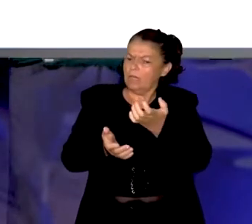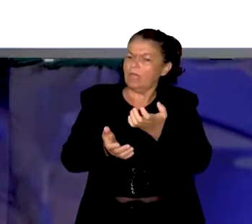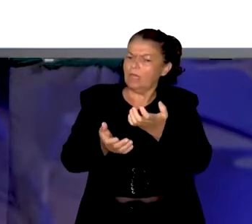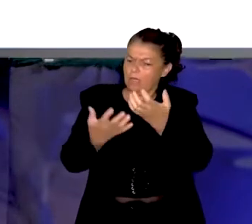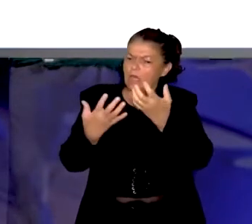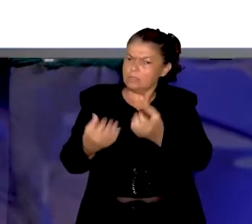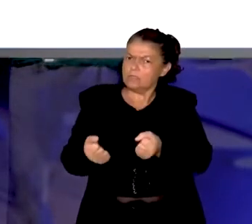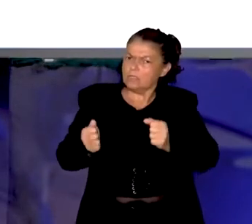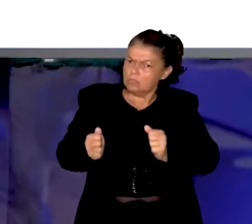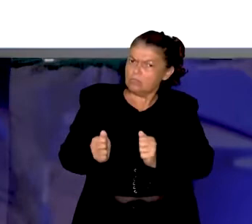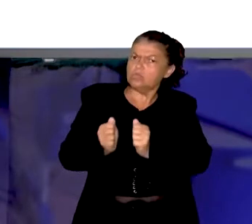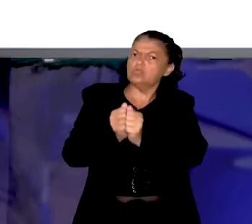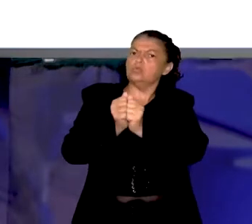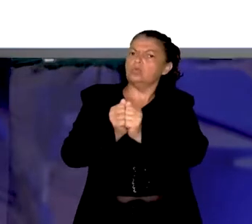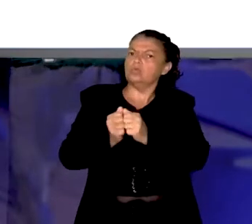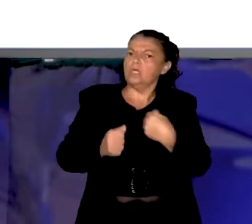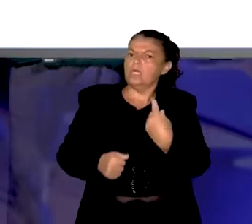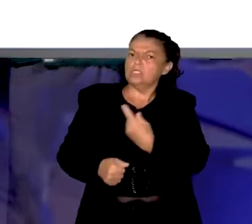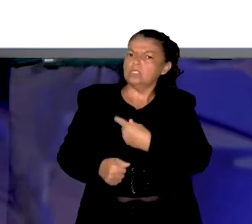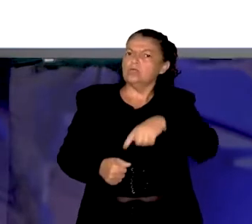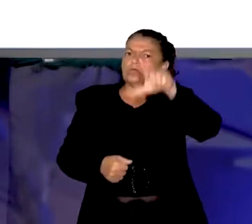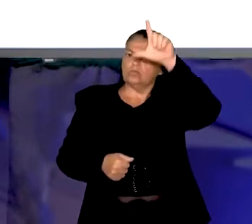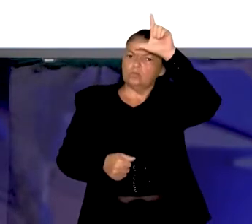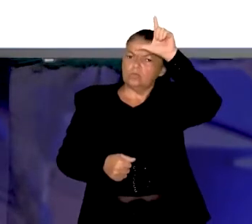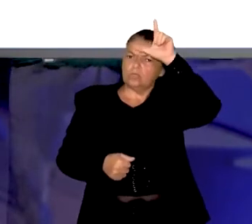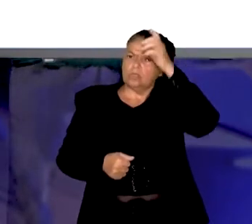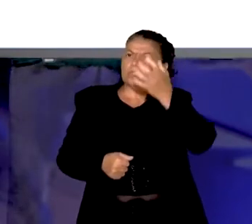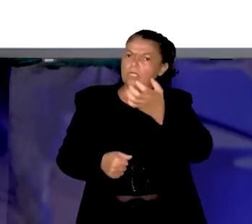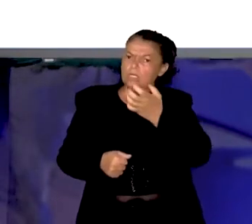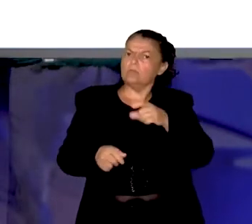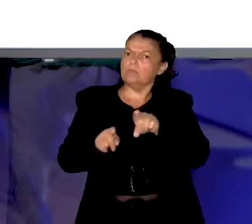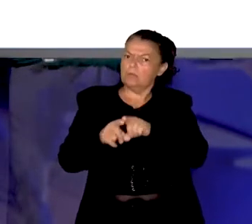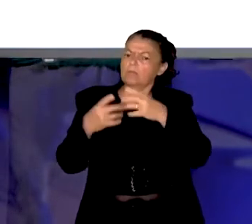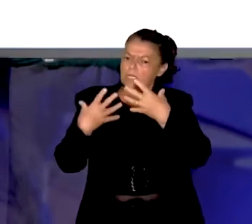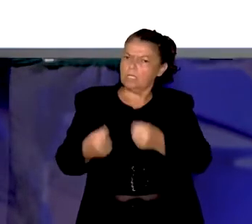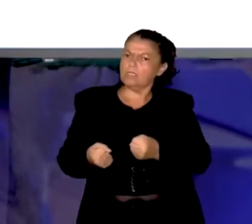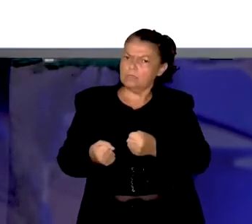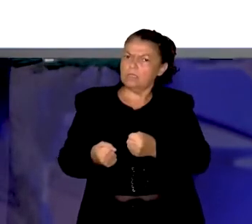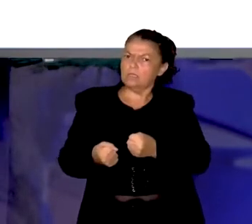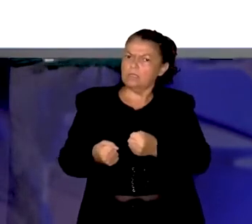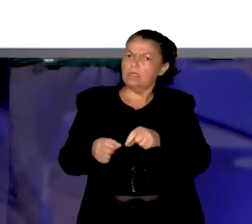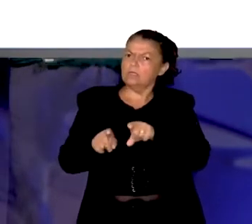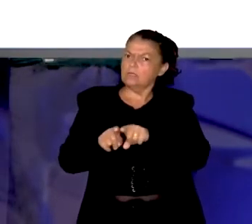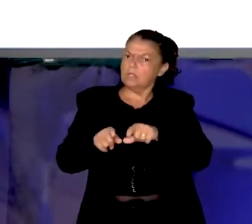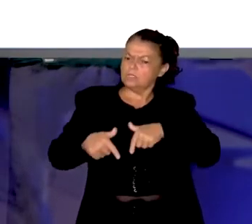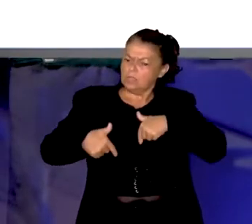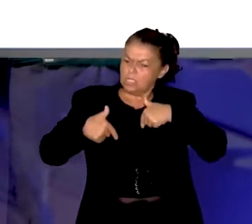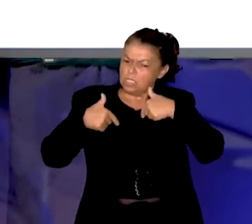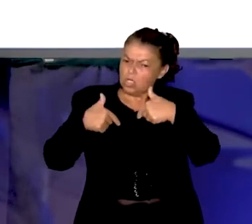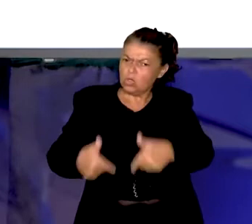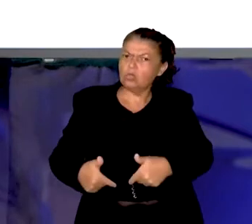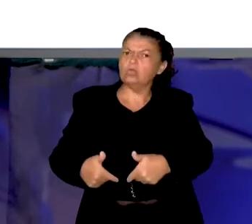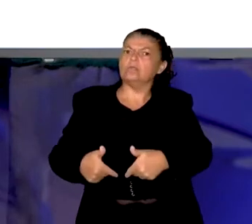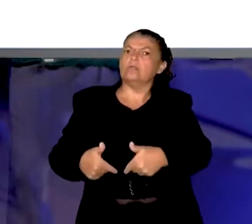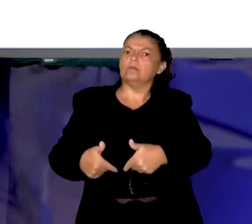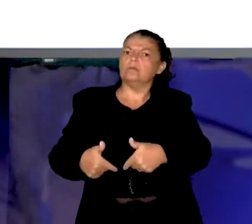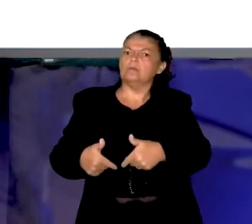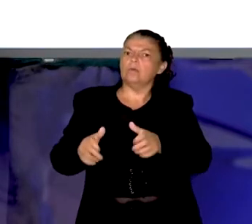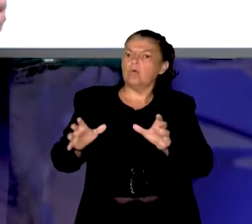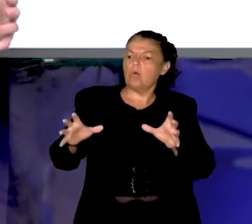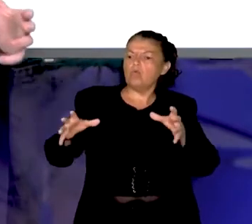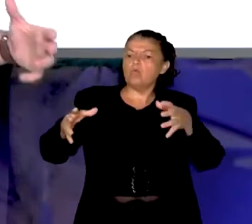nós somos líder ou líderes, queremos também seguir. São aqueles que lutam com aquele grupo